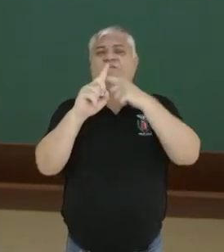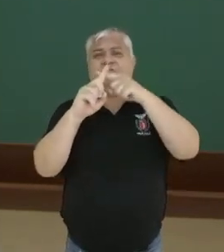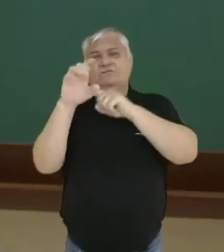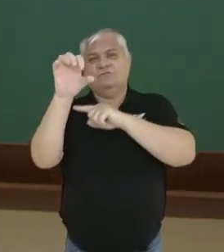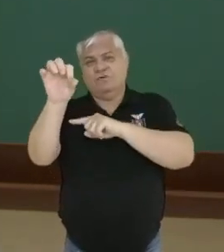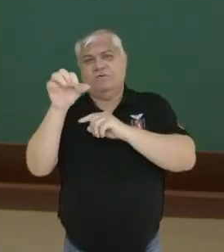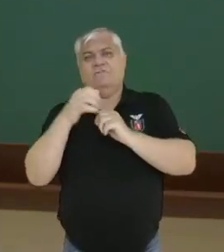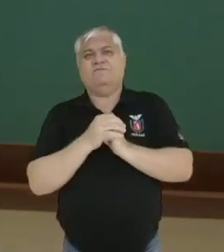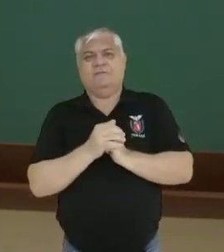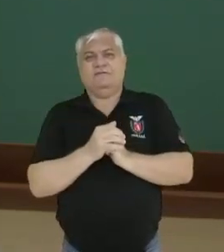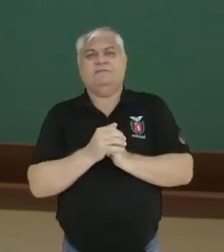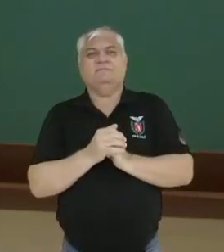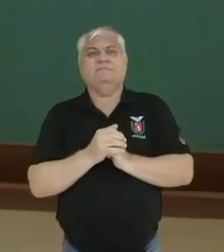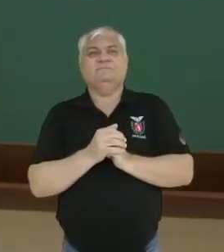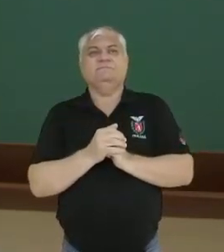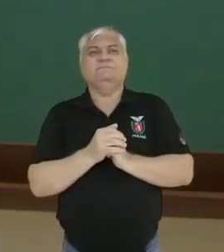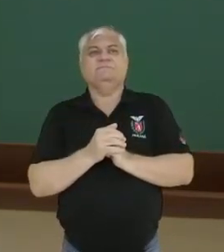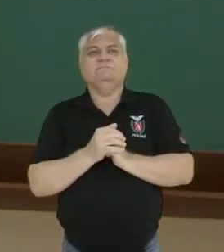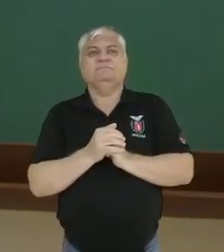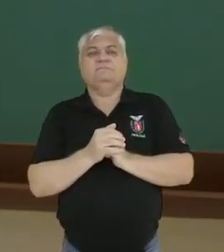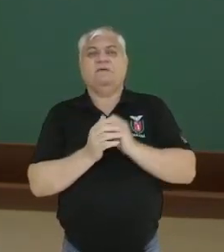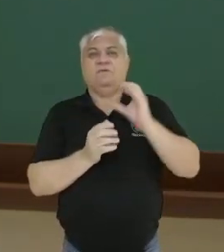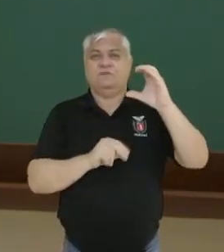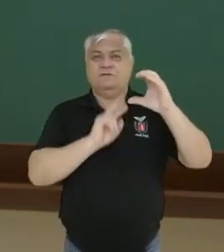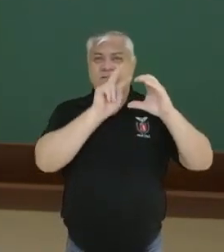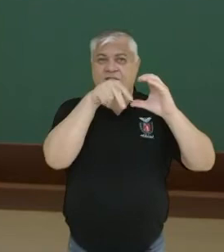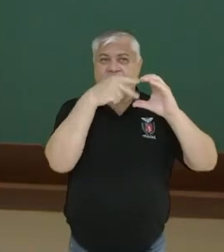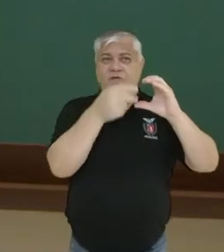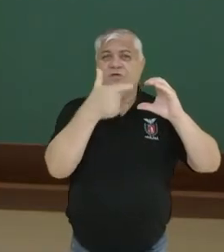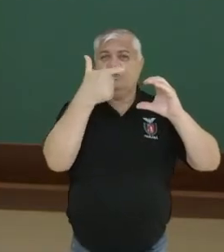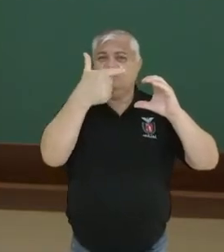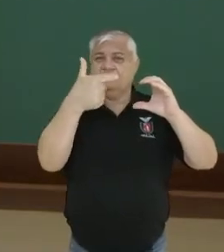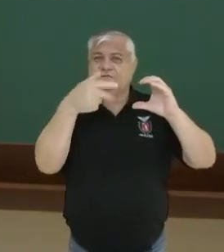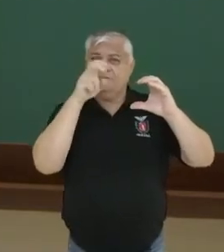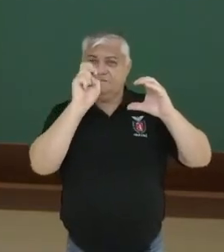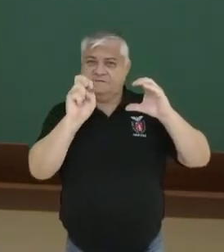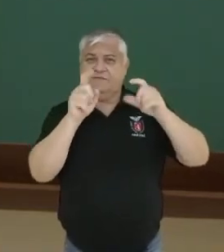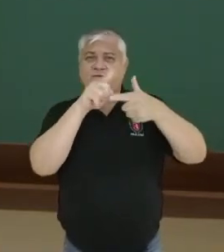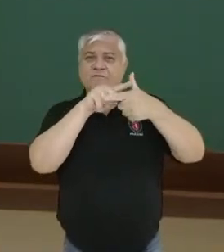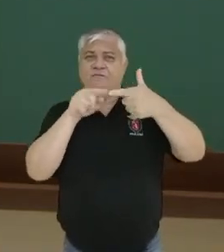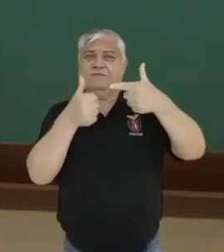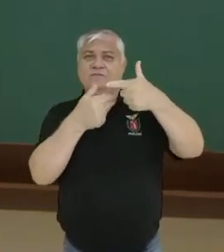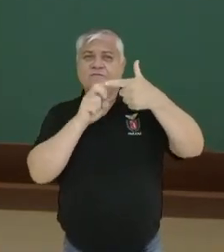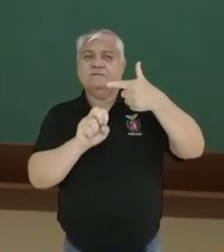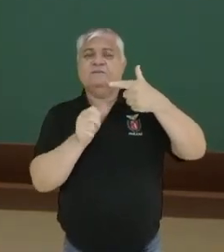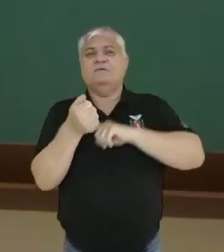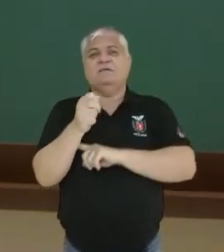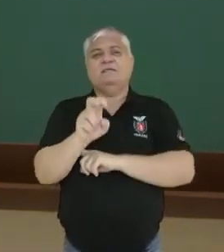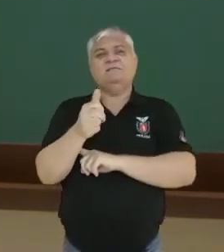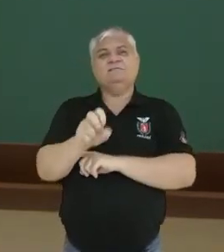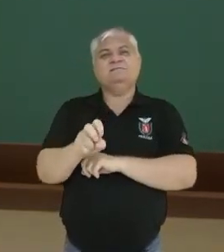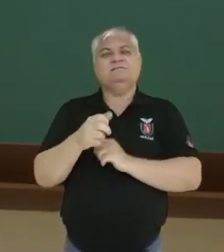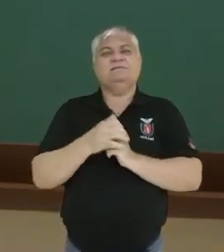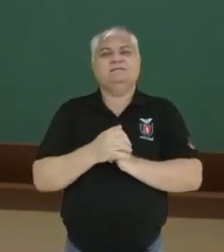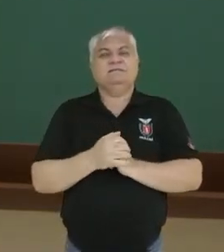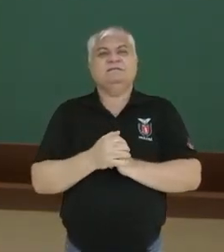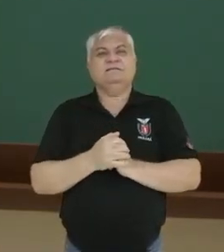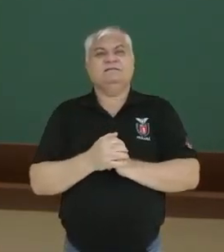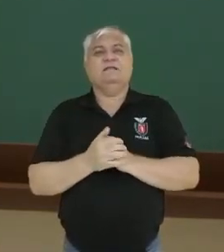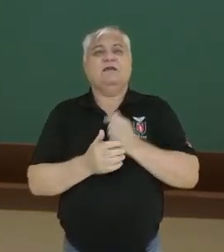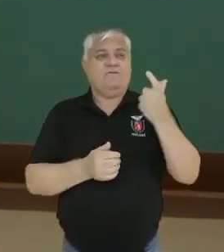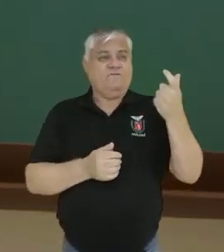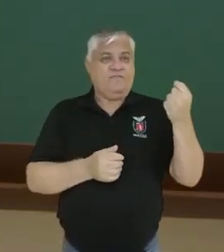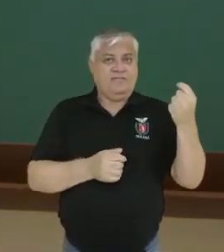projeção do lado dele, que agora é 9. Eu vou ter raiz quadrada de 225, que é 15. Então eu tenho que os dois catetos, um vale 20 e o